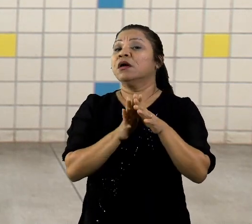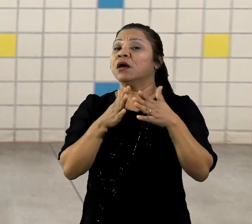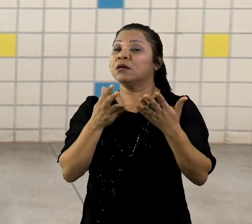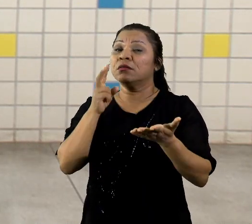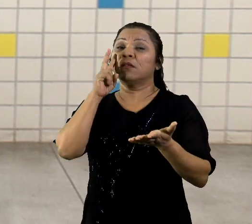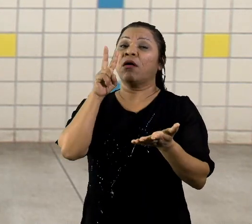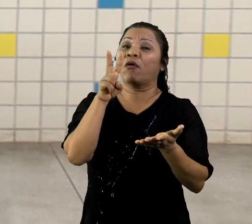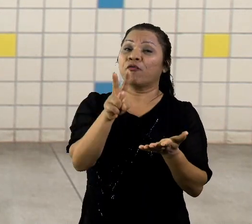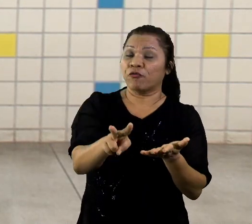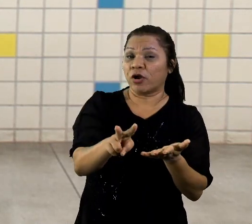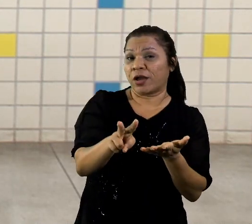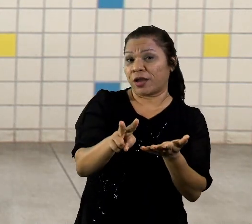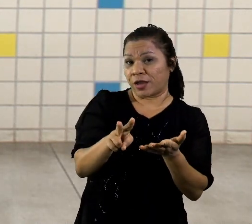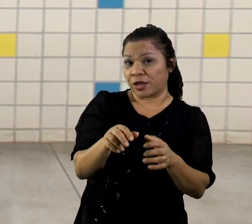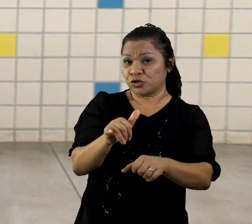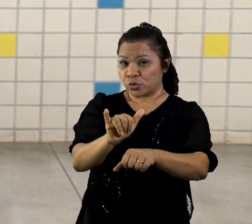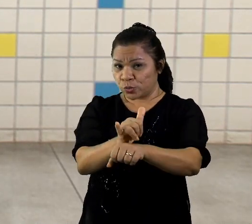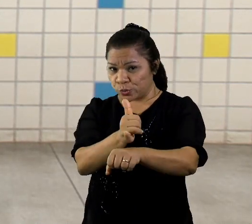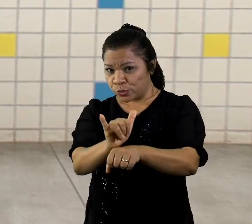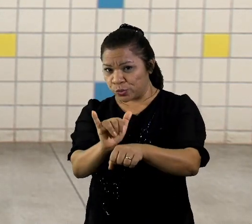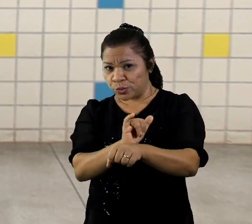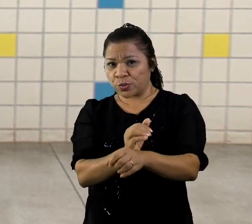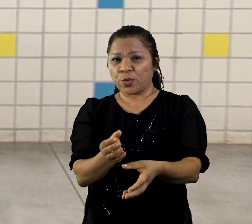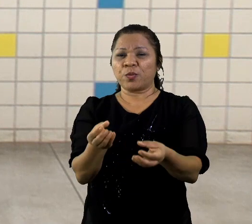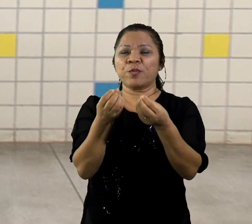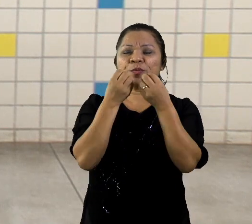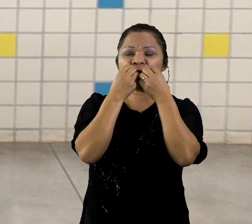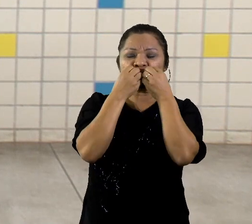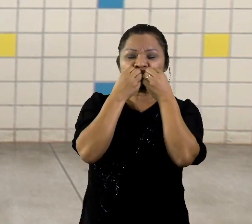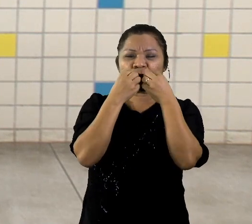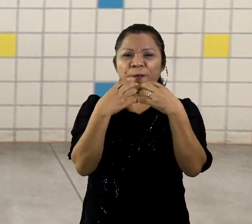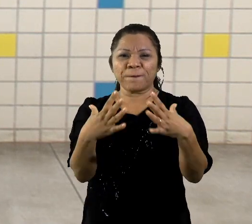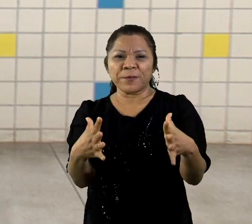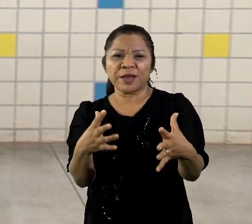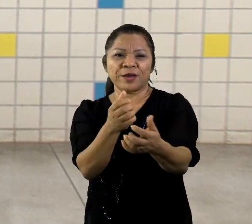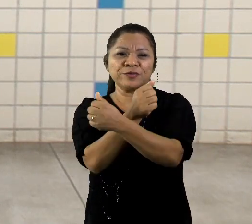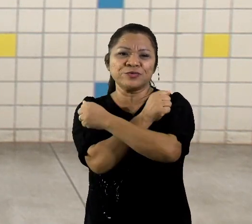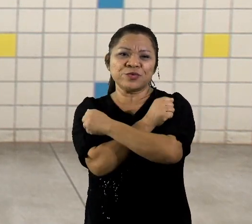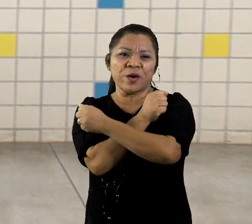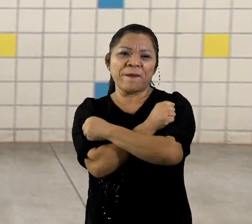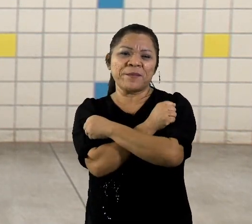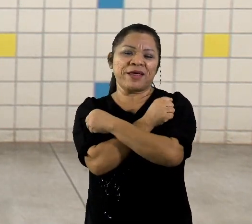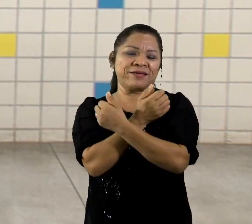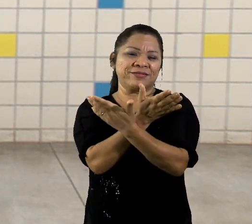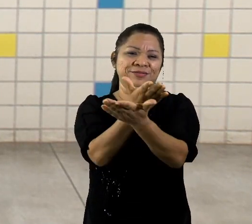nossas aulas no YouTube, tá bom? Beijo e um abraço virtual a todos vocês.